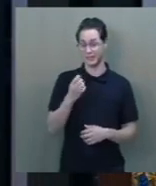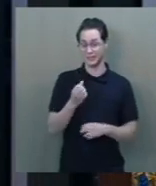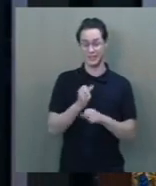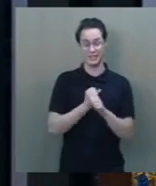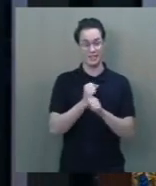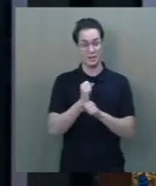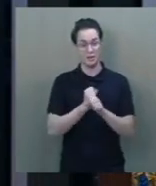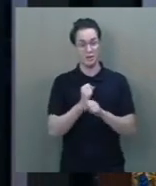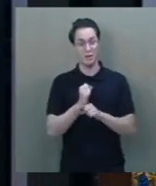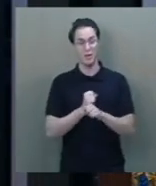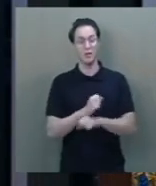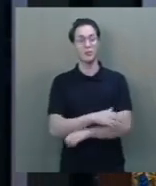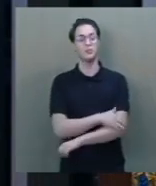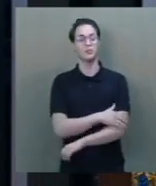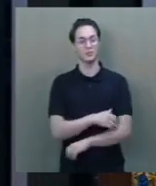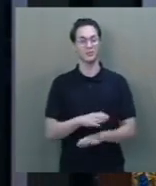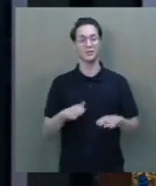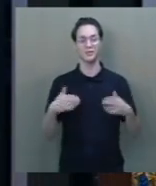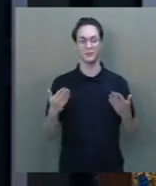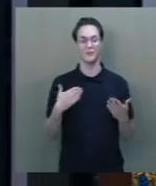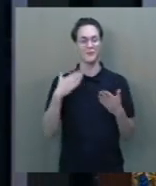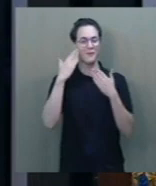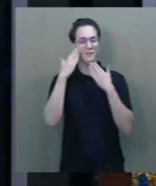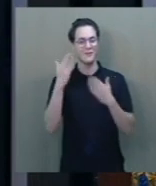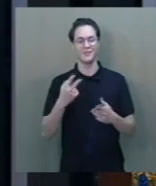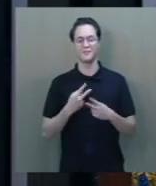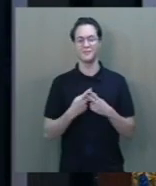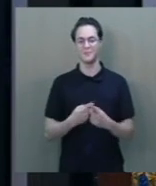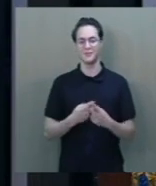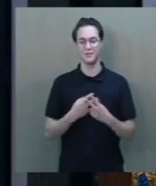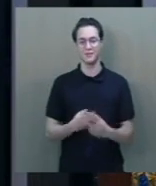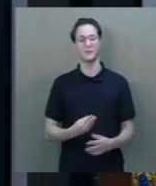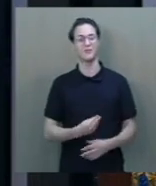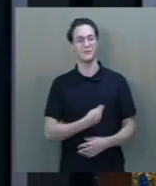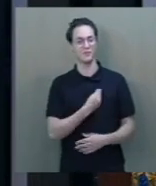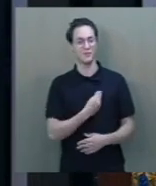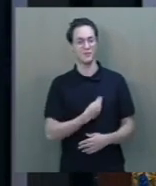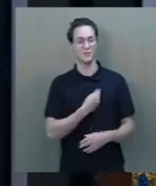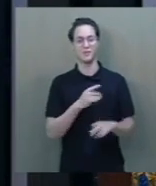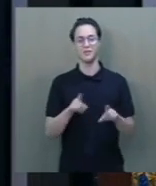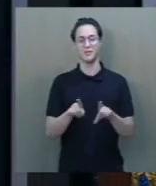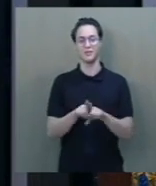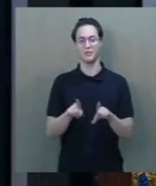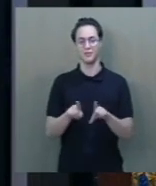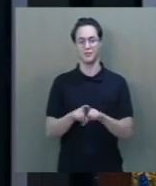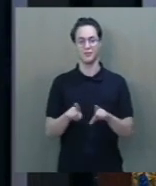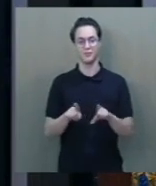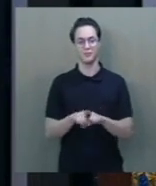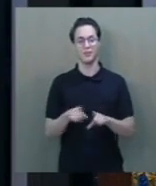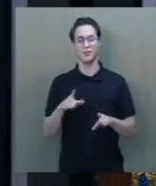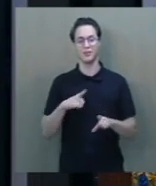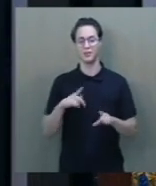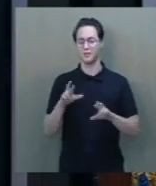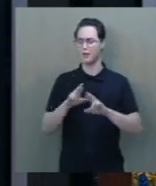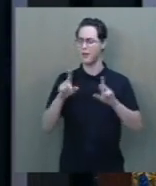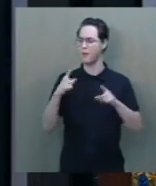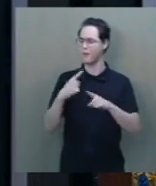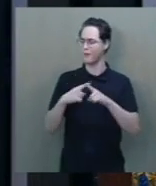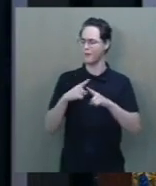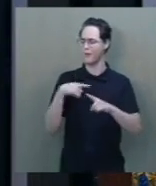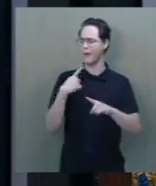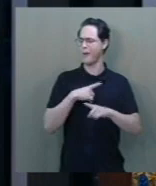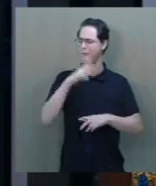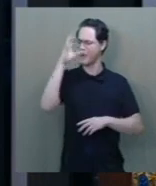aprendizado, pela paciência, pela convivência e até pelas adversidades, porque nós aprendemos muito